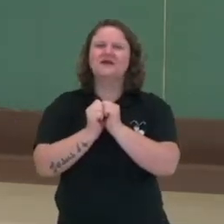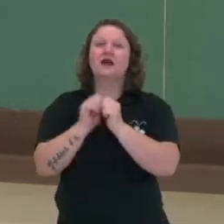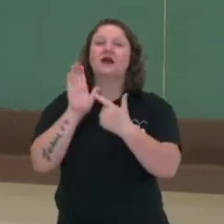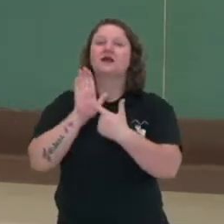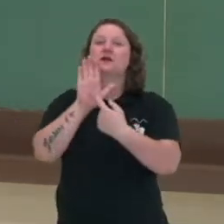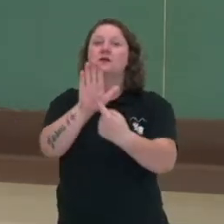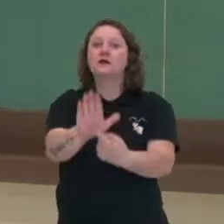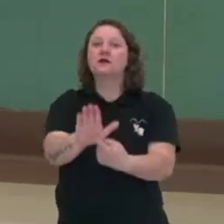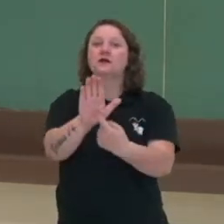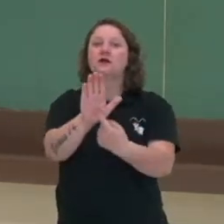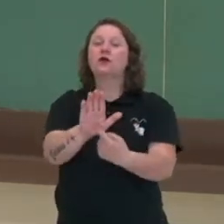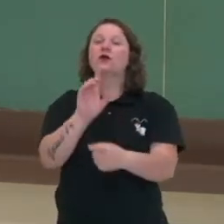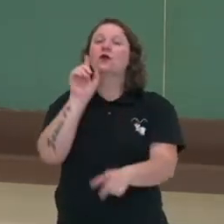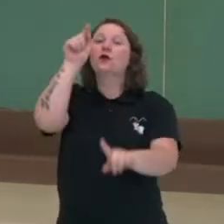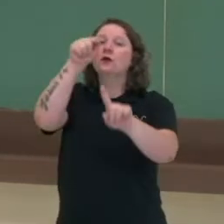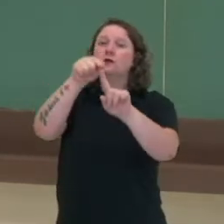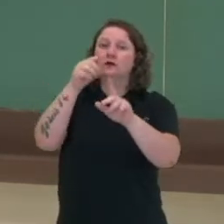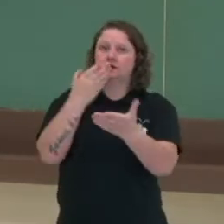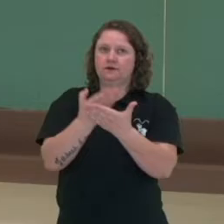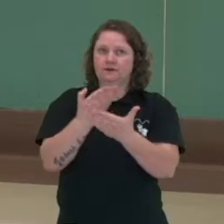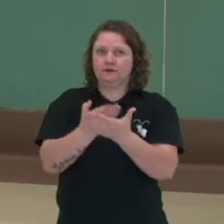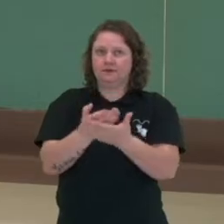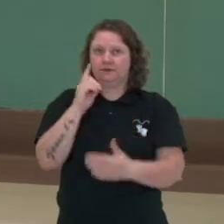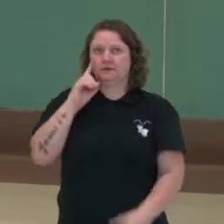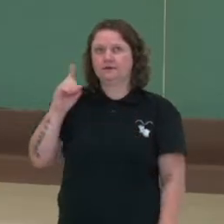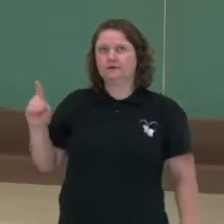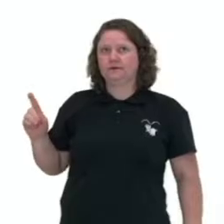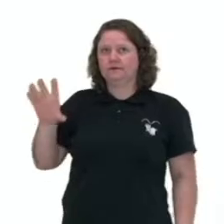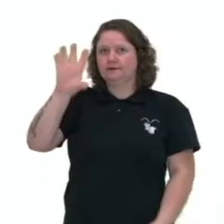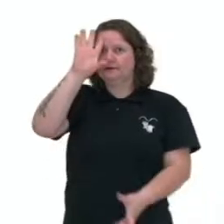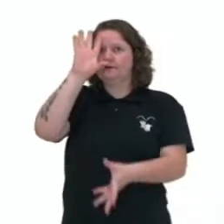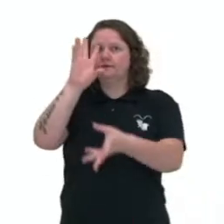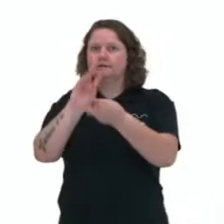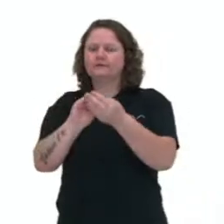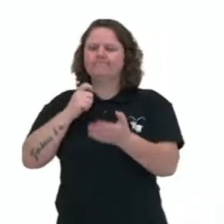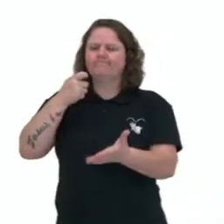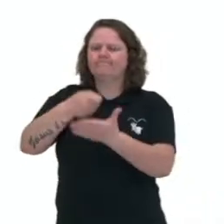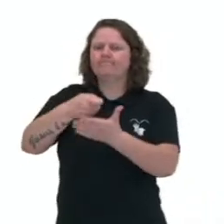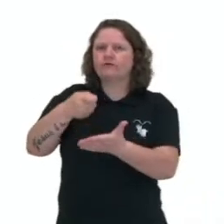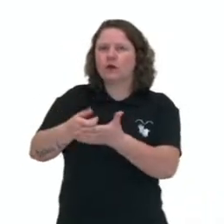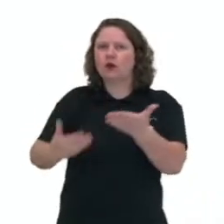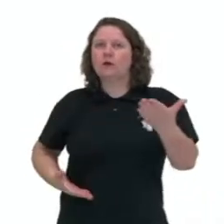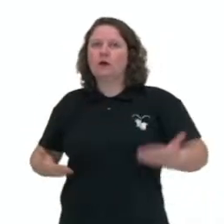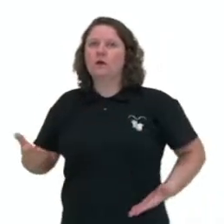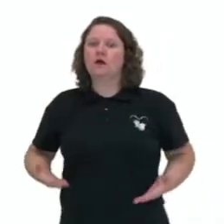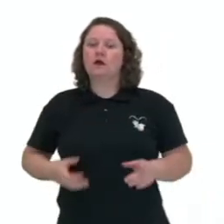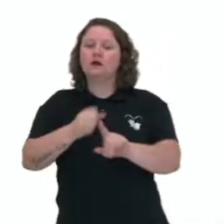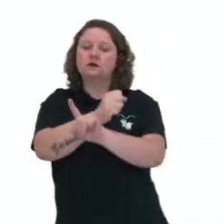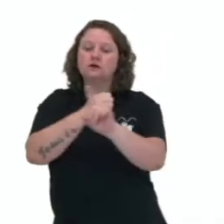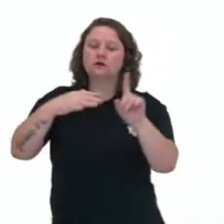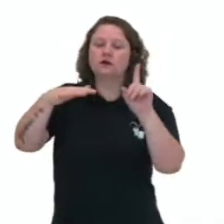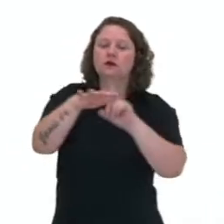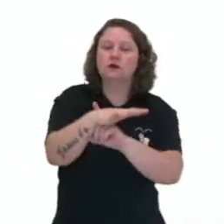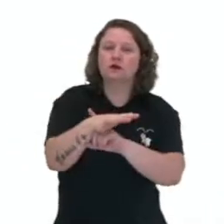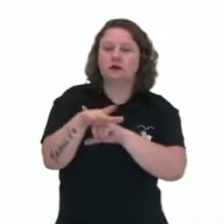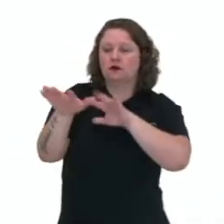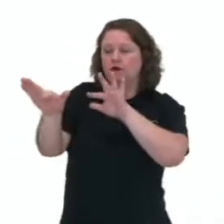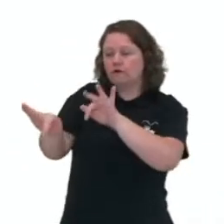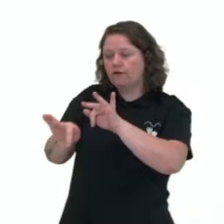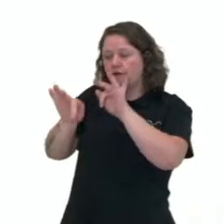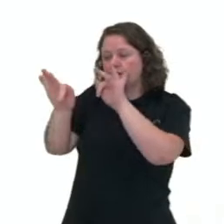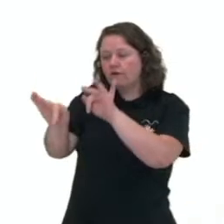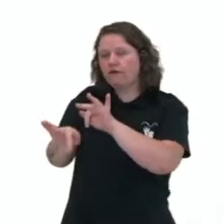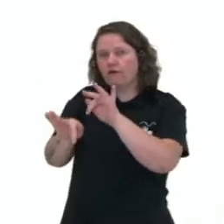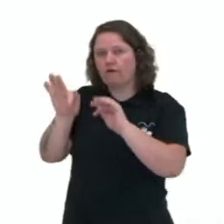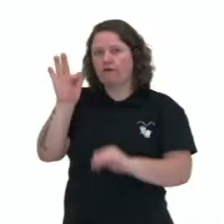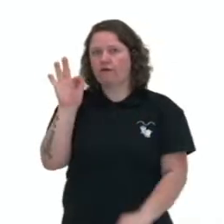para vocês o objetivo desta aula. Compreender as obrigações do servo na sociedade feudal. Aqui vocês têm